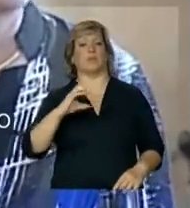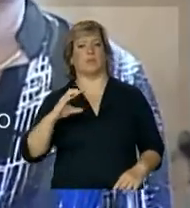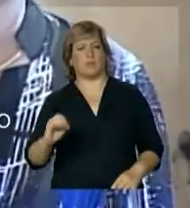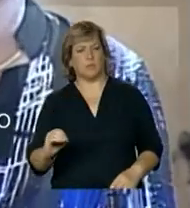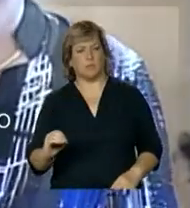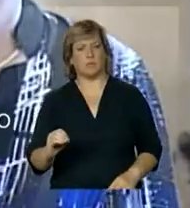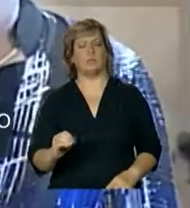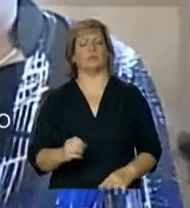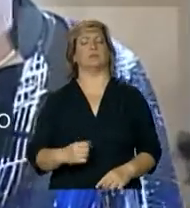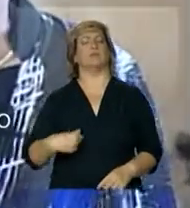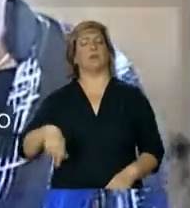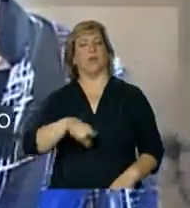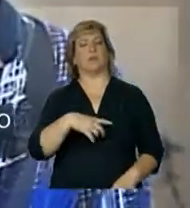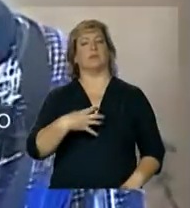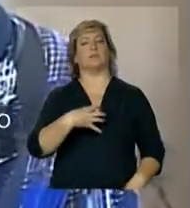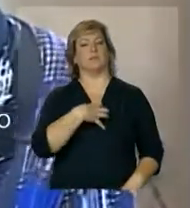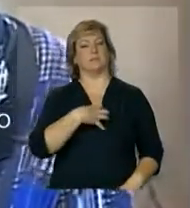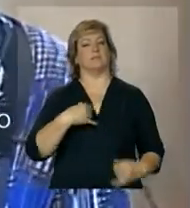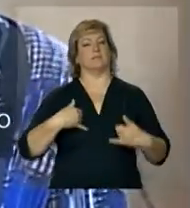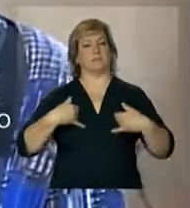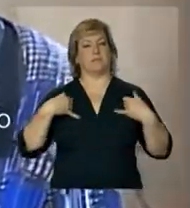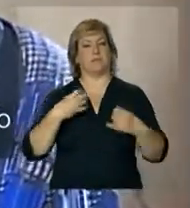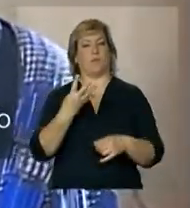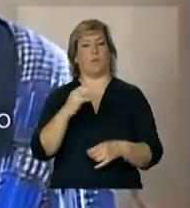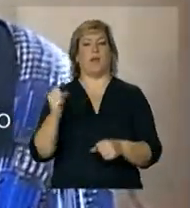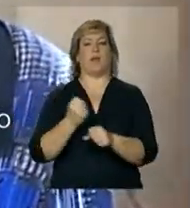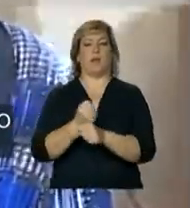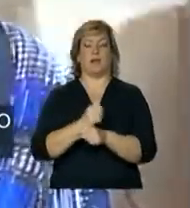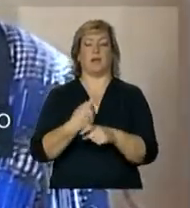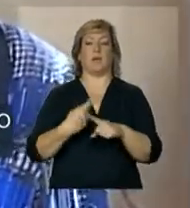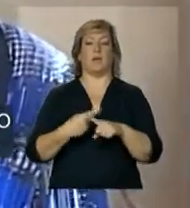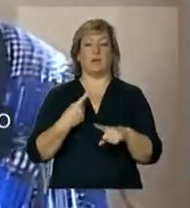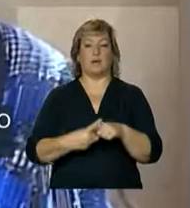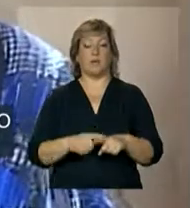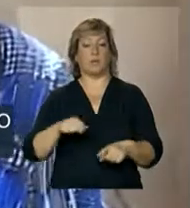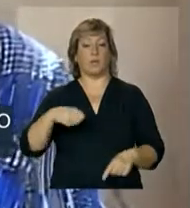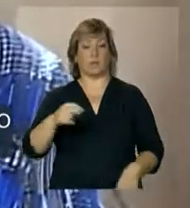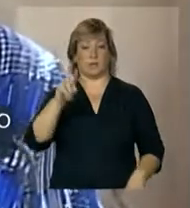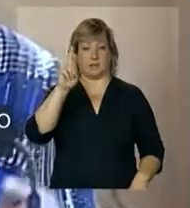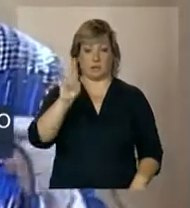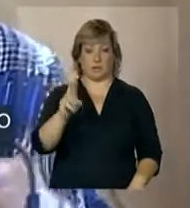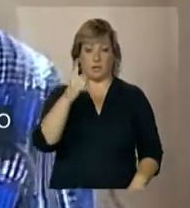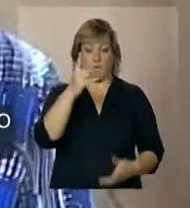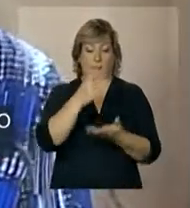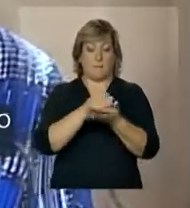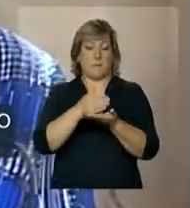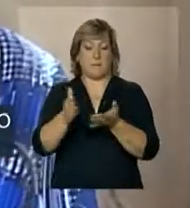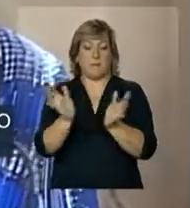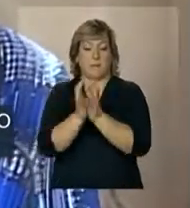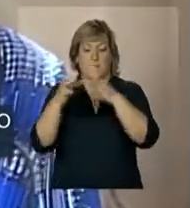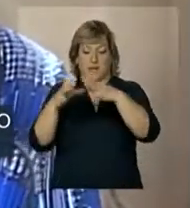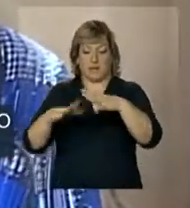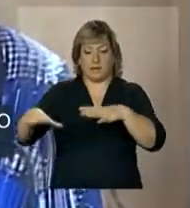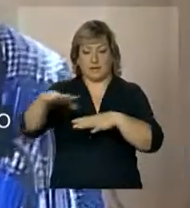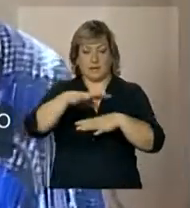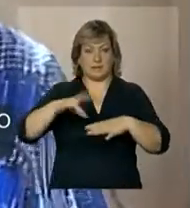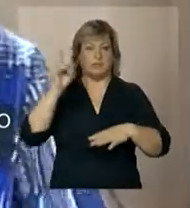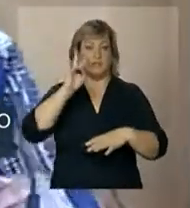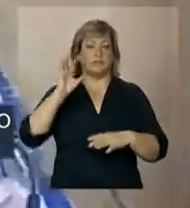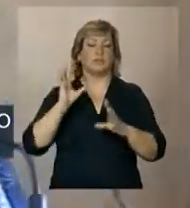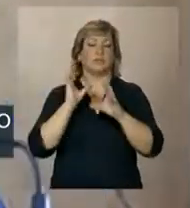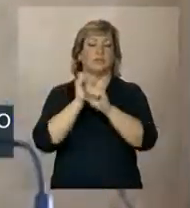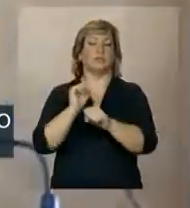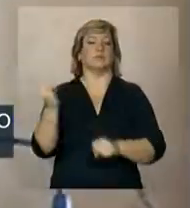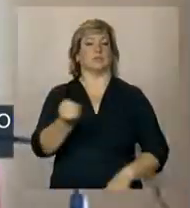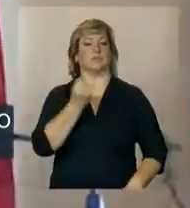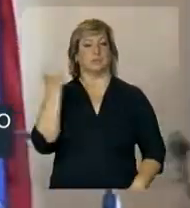um de nós, brasileiros, porque representa uma parte importante da nossa história e é algo que